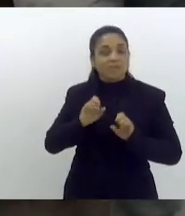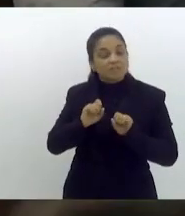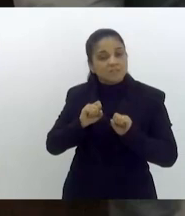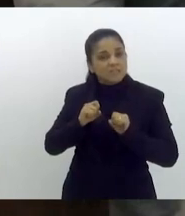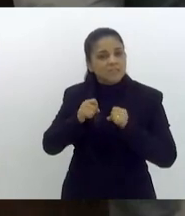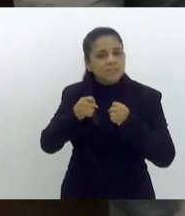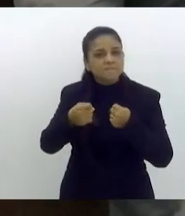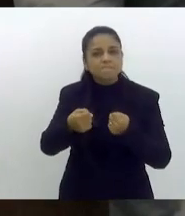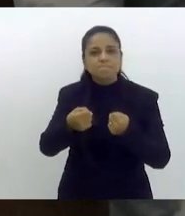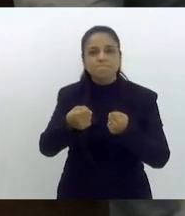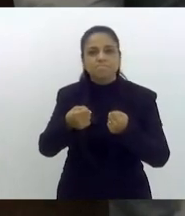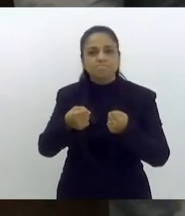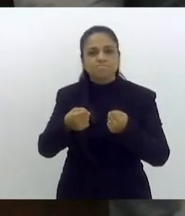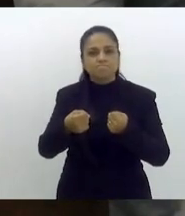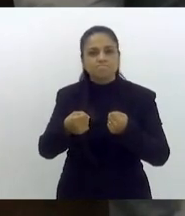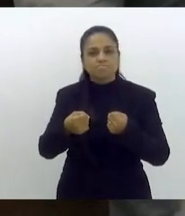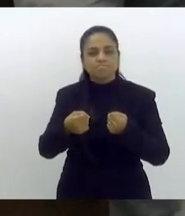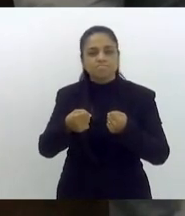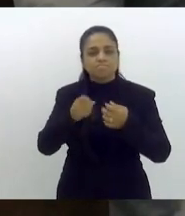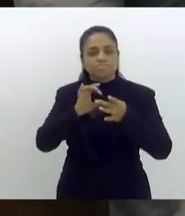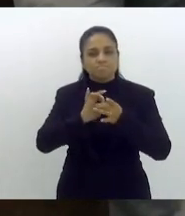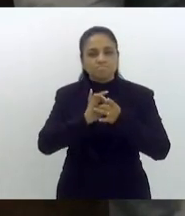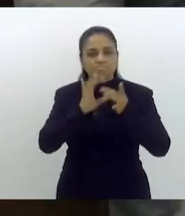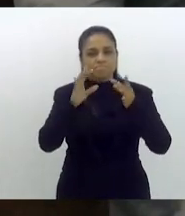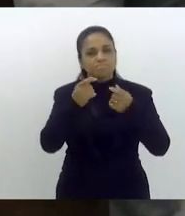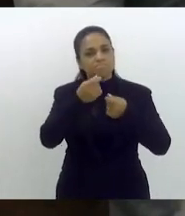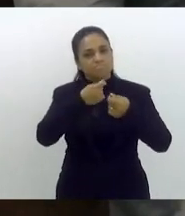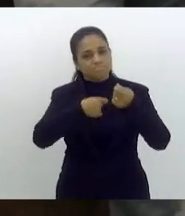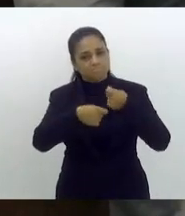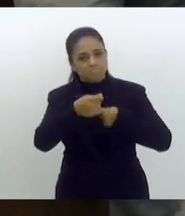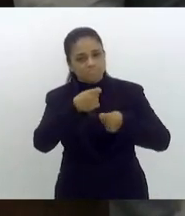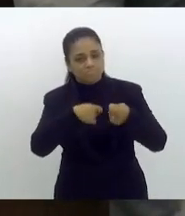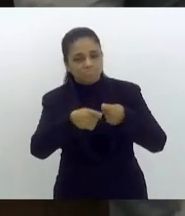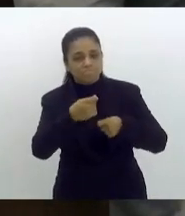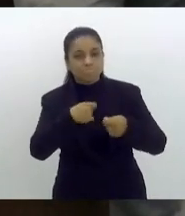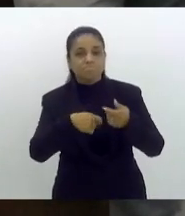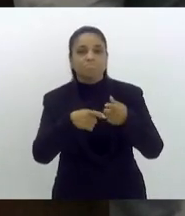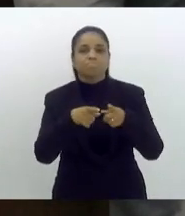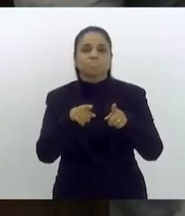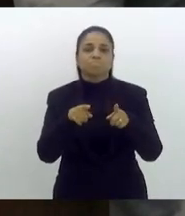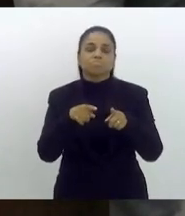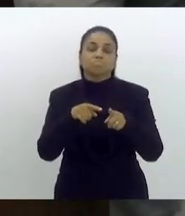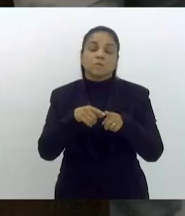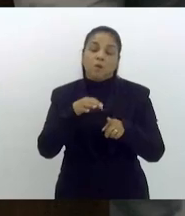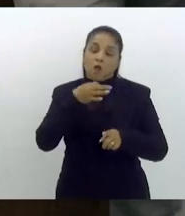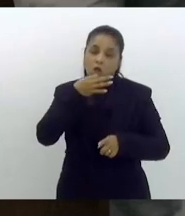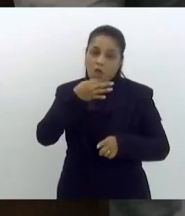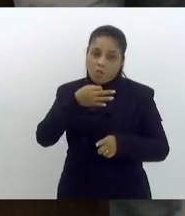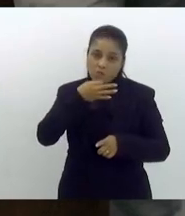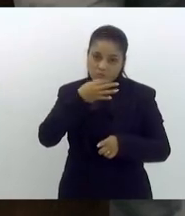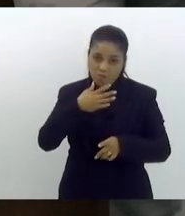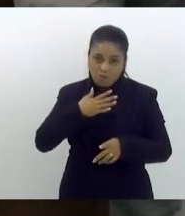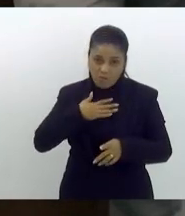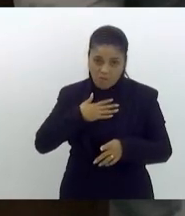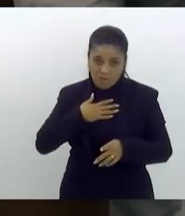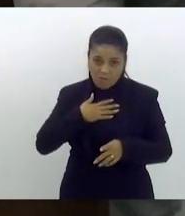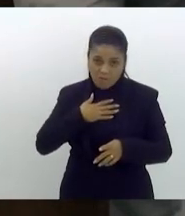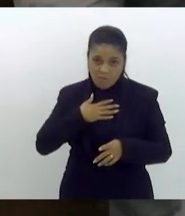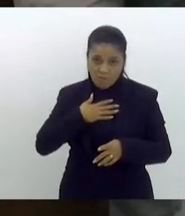defensor da Liberdade Econômica acho que inclusive